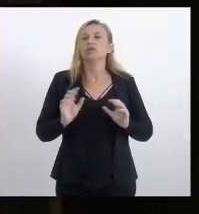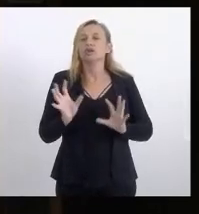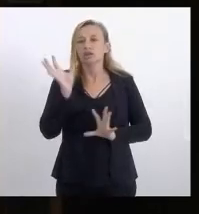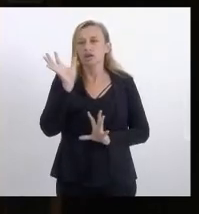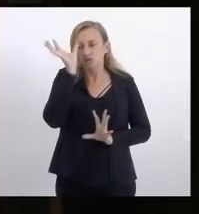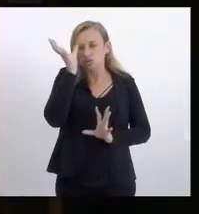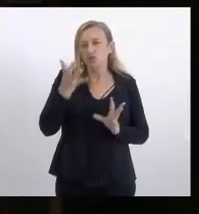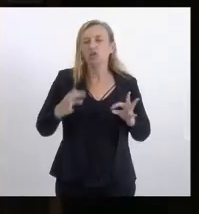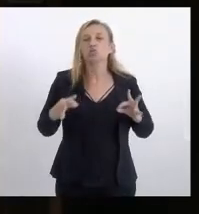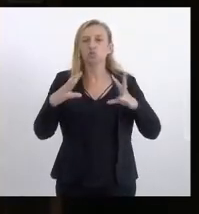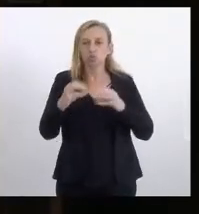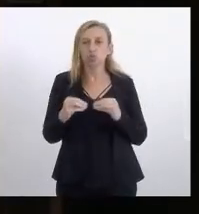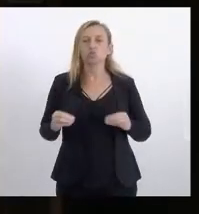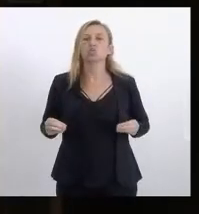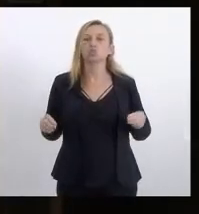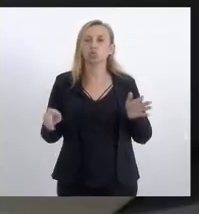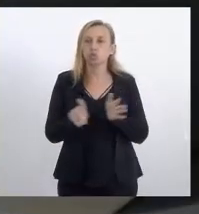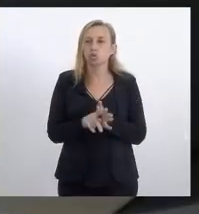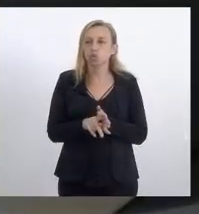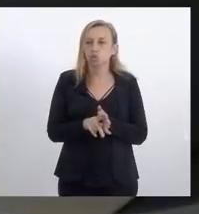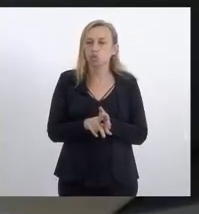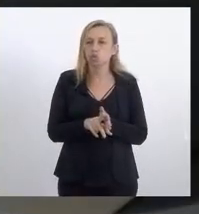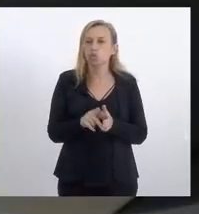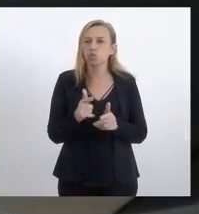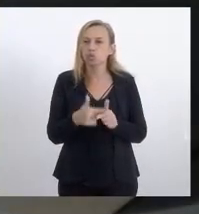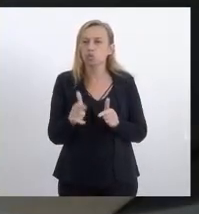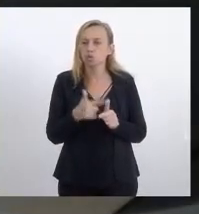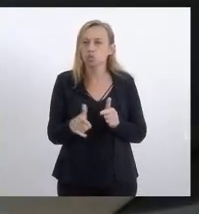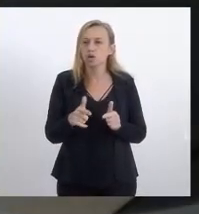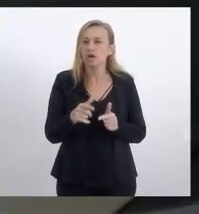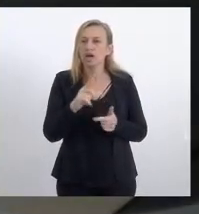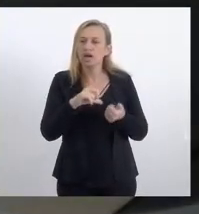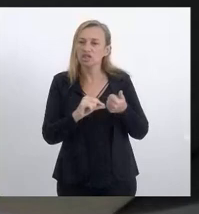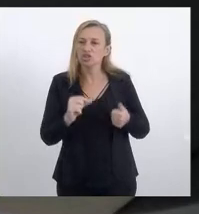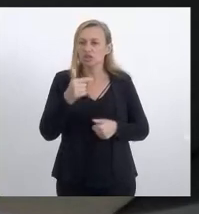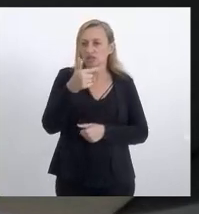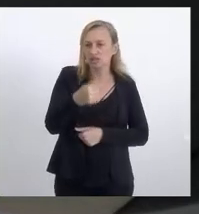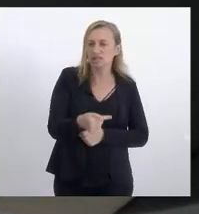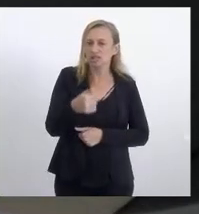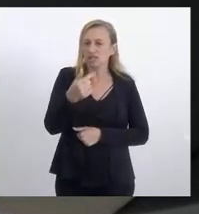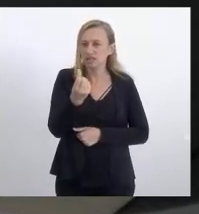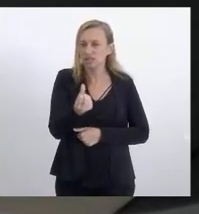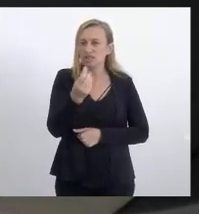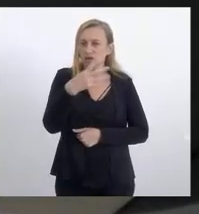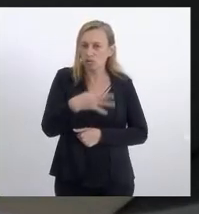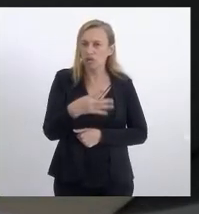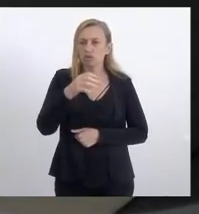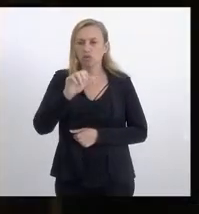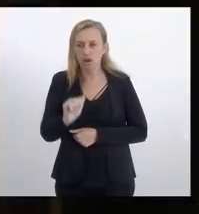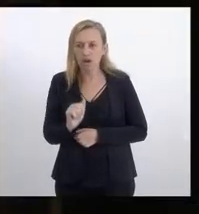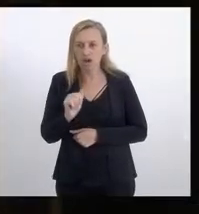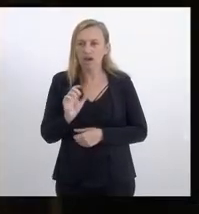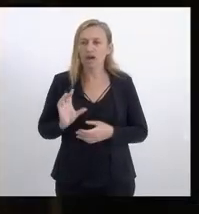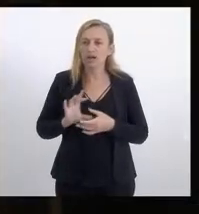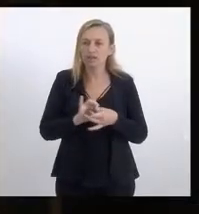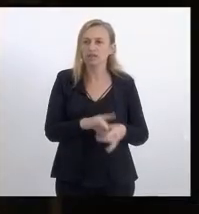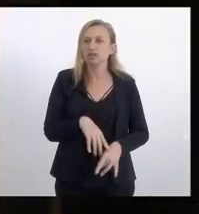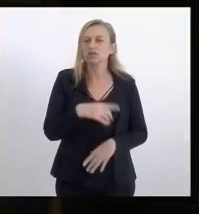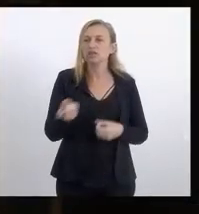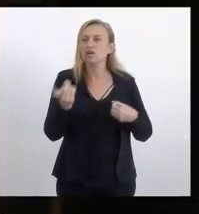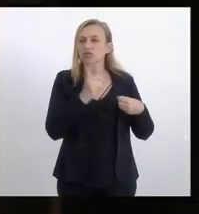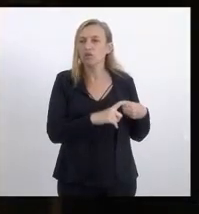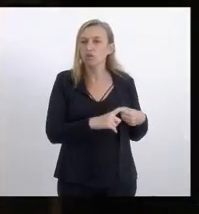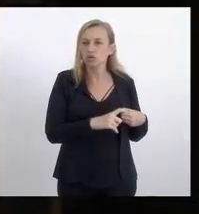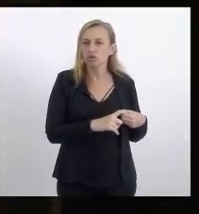solucionar todos esses problemas foi colocado aqui o artigo 64 o que faz a literalidade do